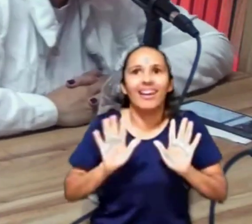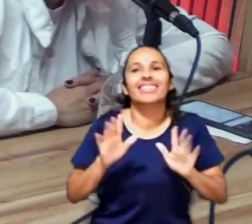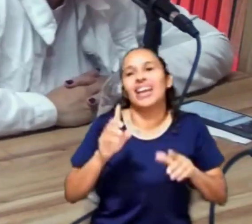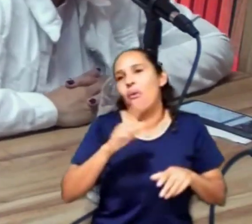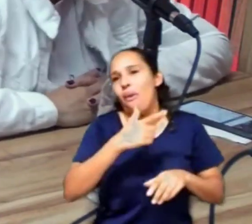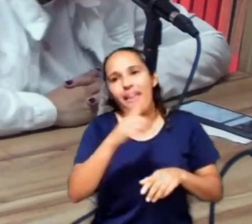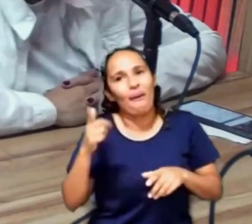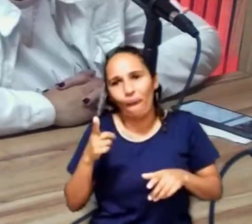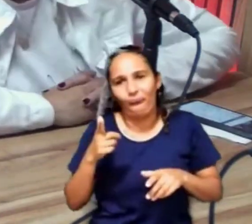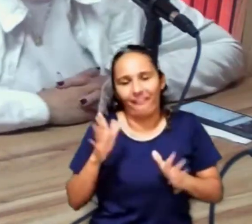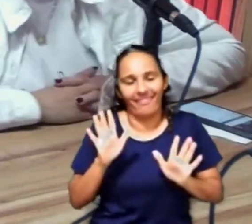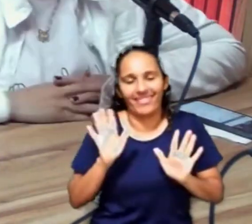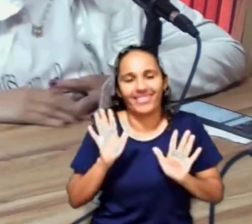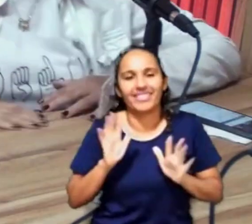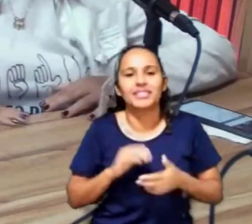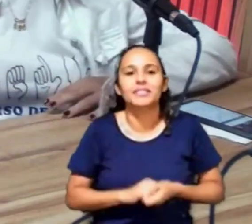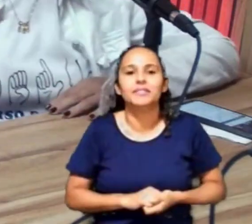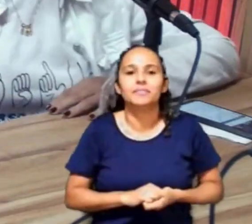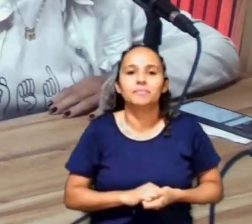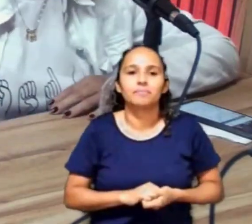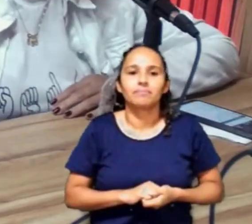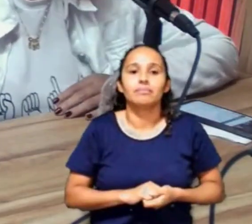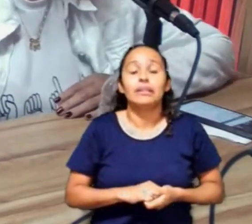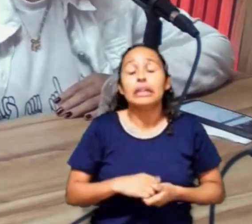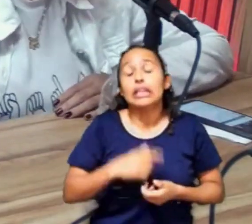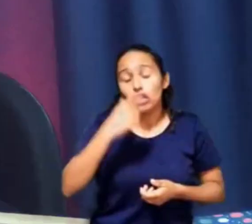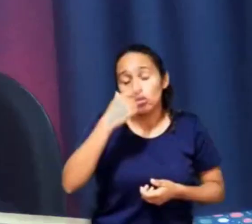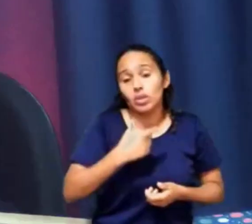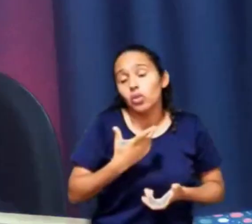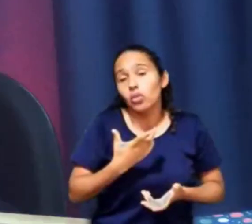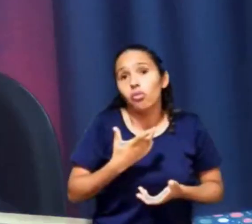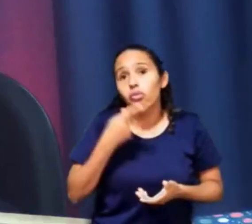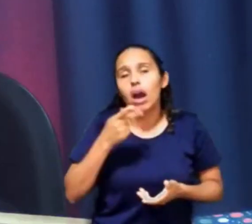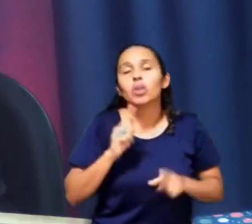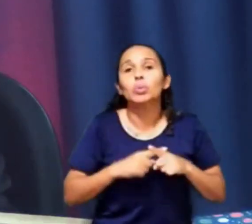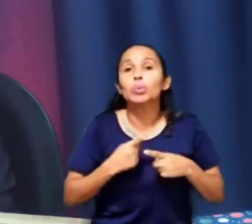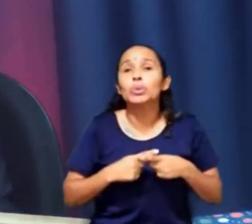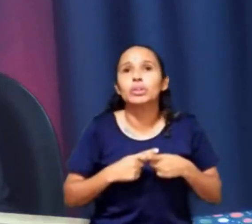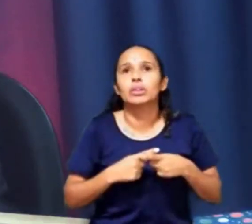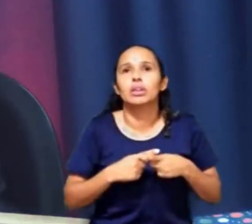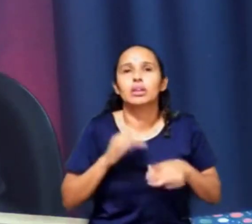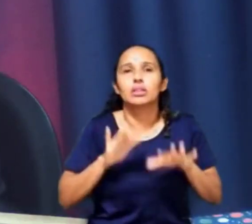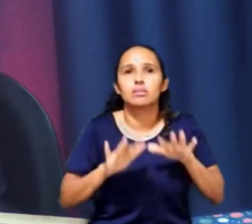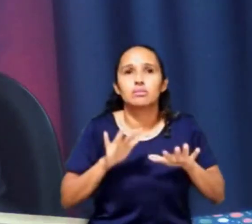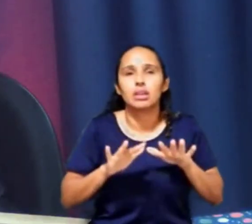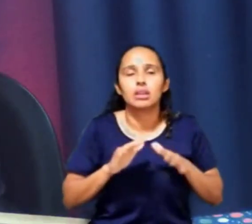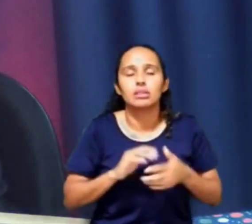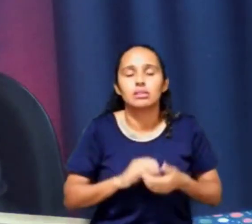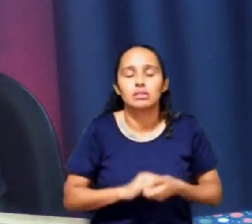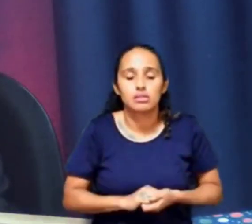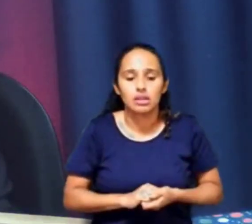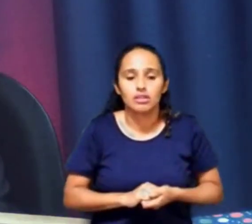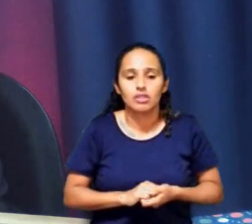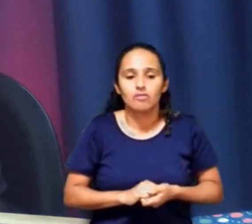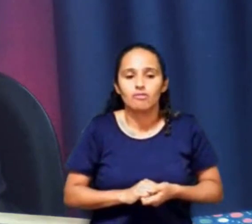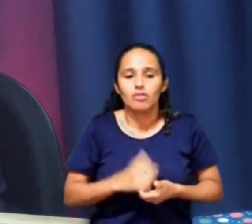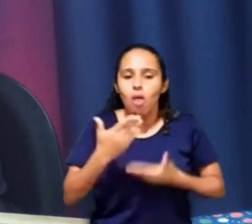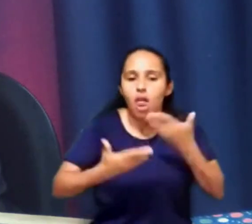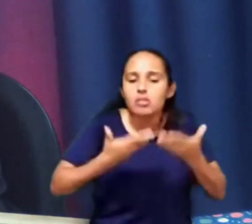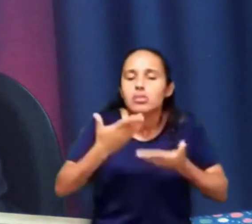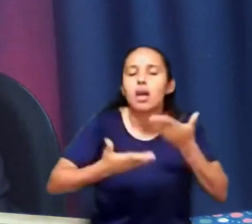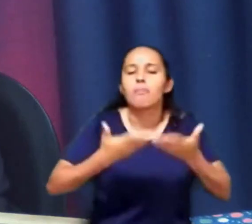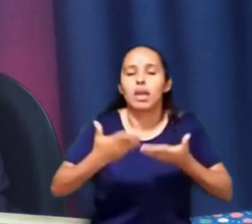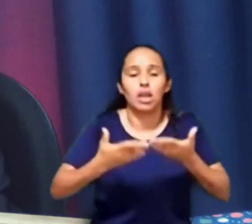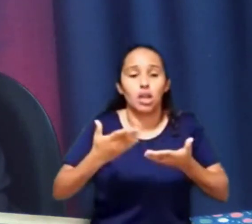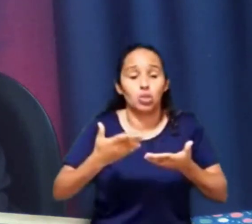telescópia. Não, eu digo porque assim, você acaba tendo um relacionamento com surdo. Exatamente. Com essa